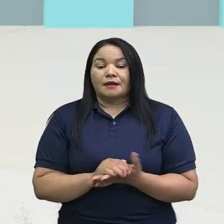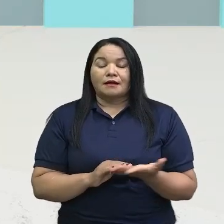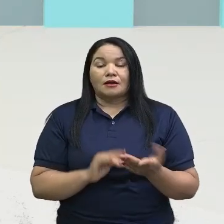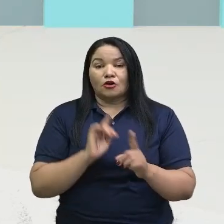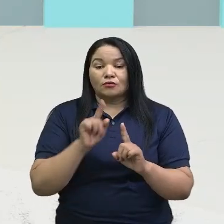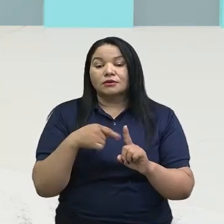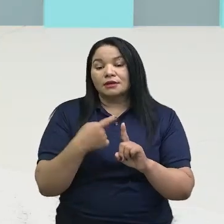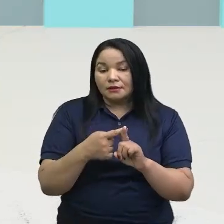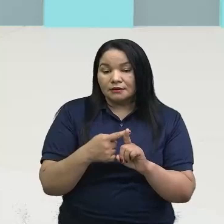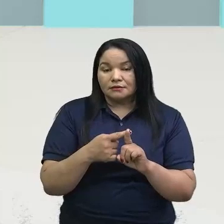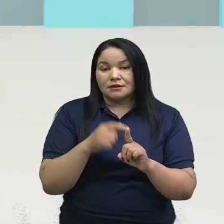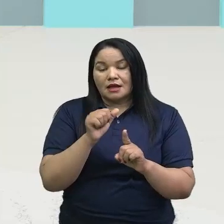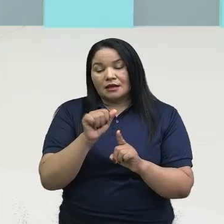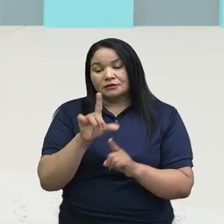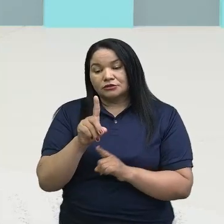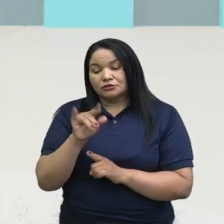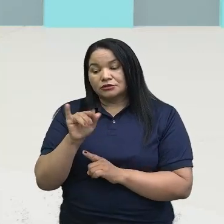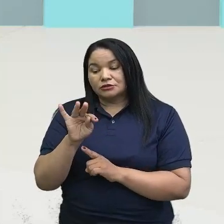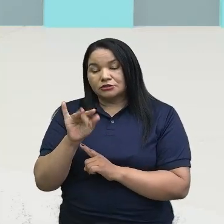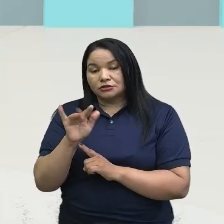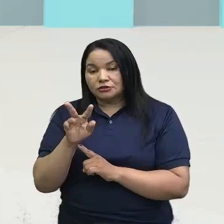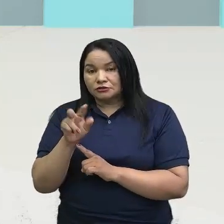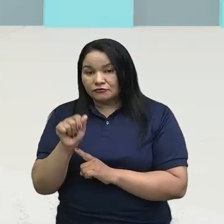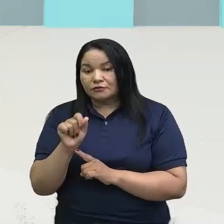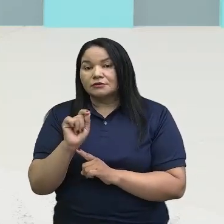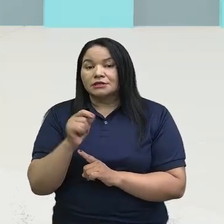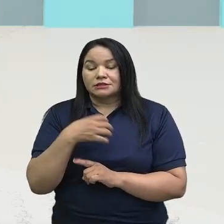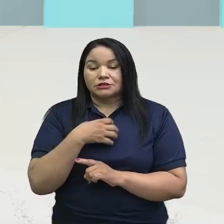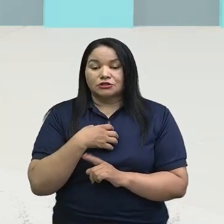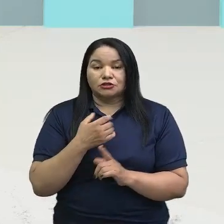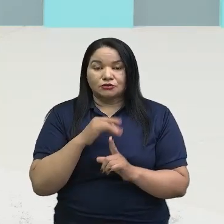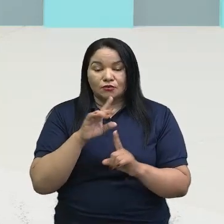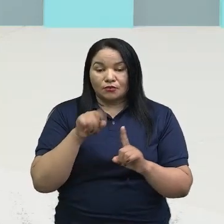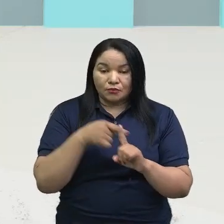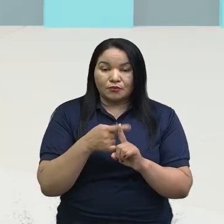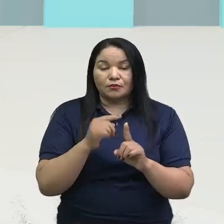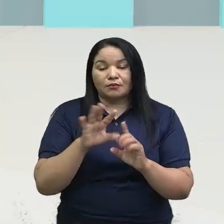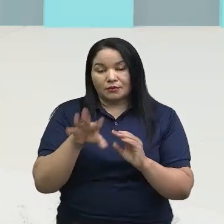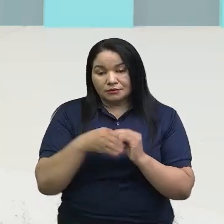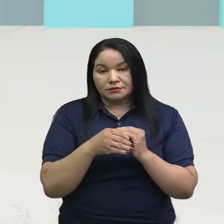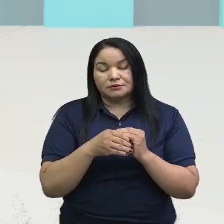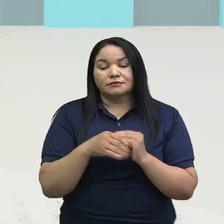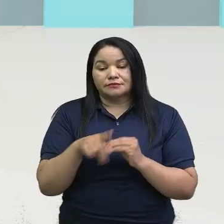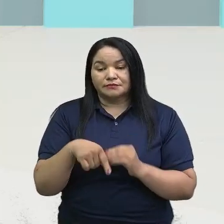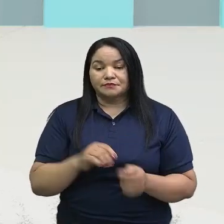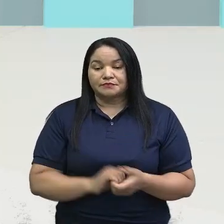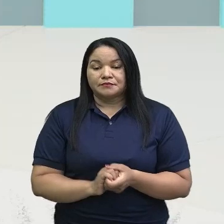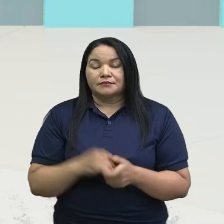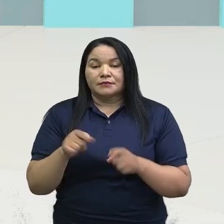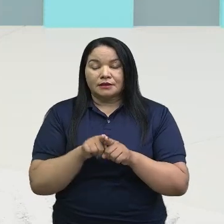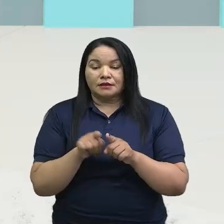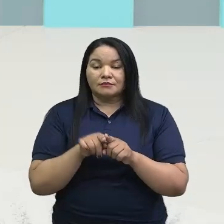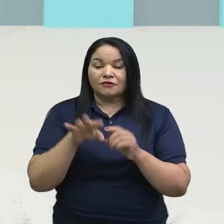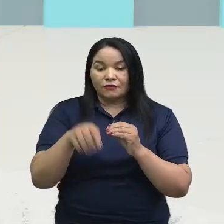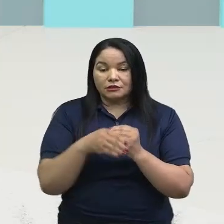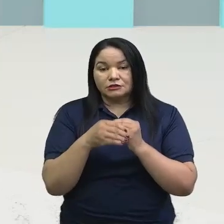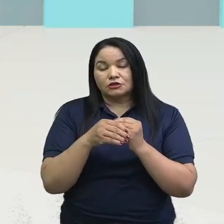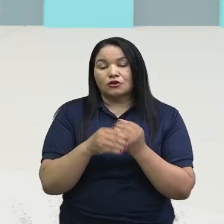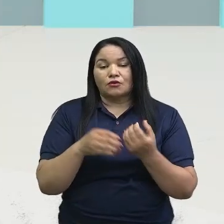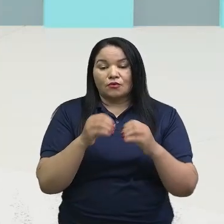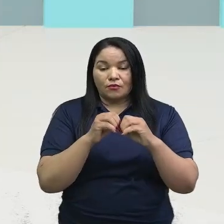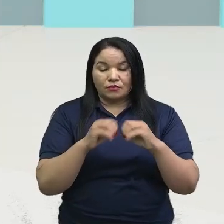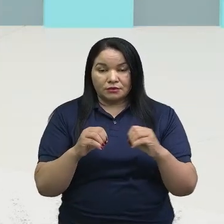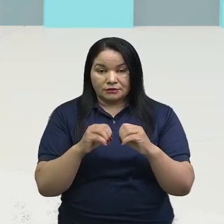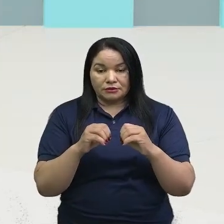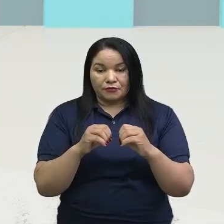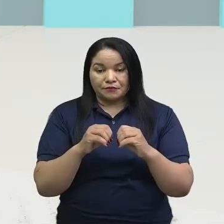aditivas, né, que são aquelas que têm sentido de adição. Ela vai fazer uma soma, vai adicionar uma oração a